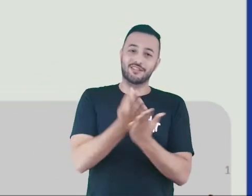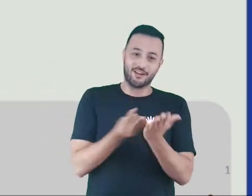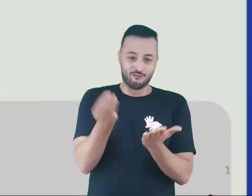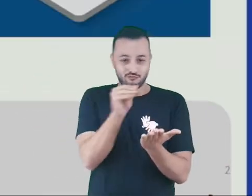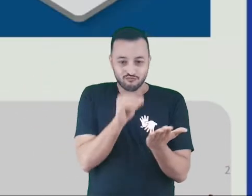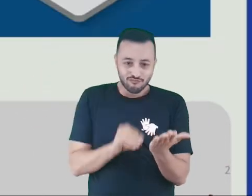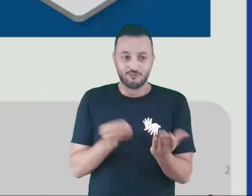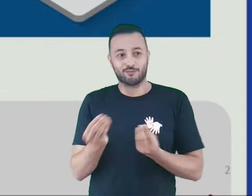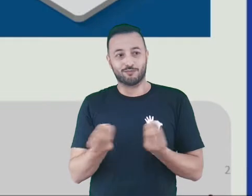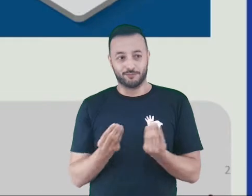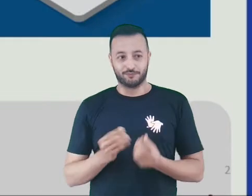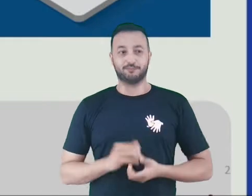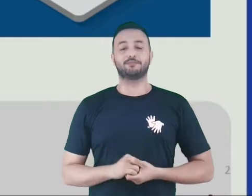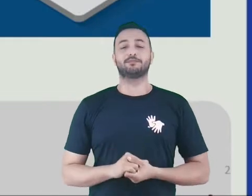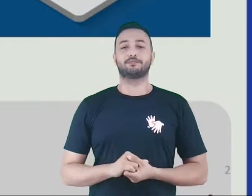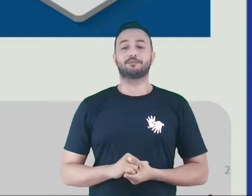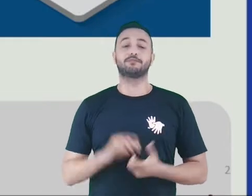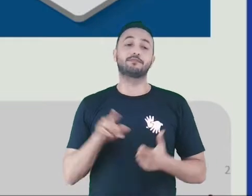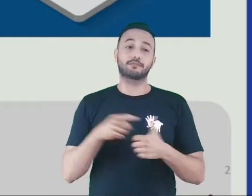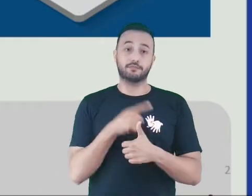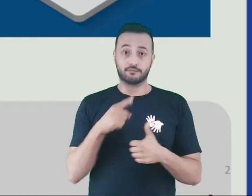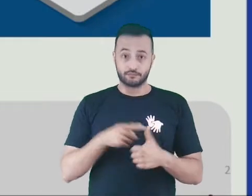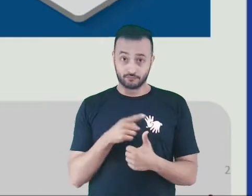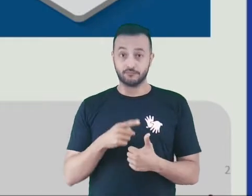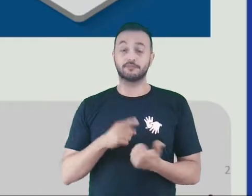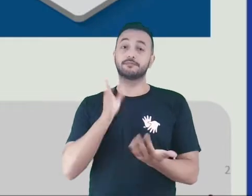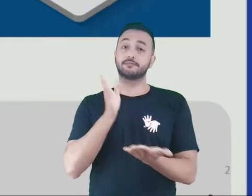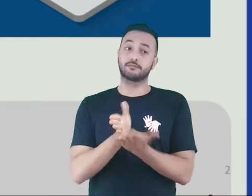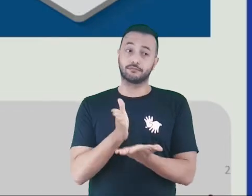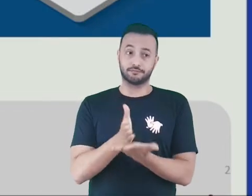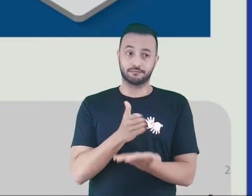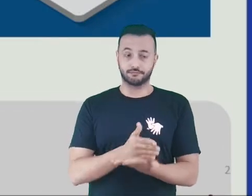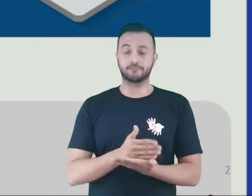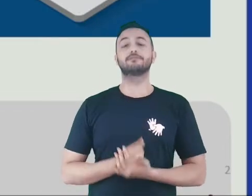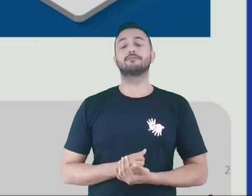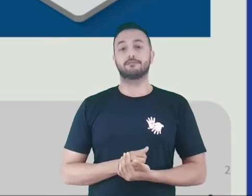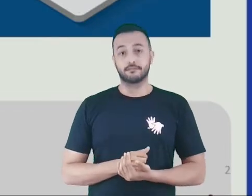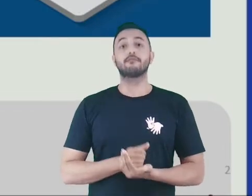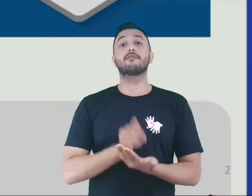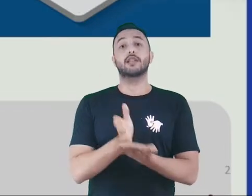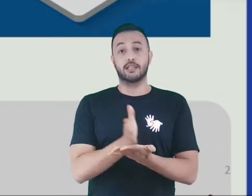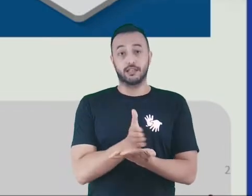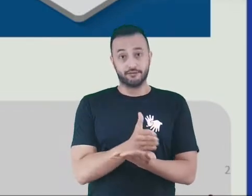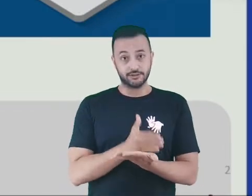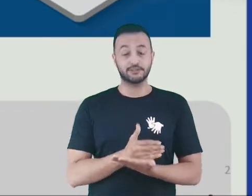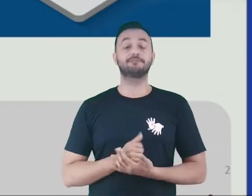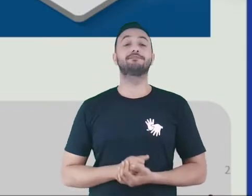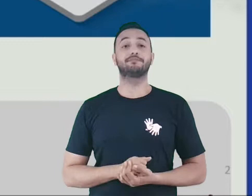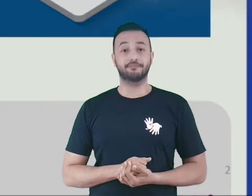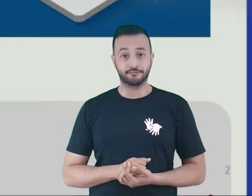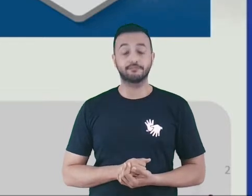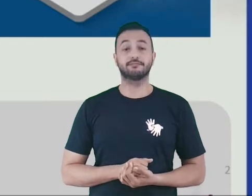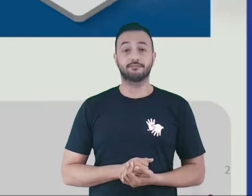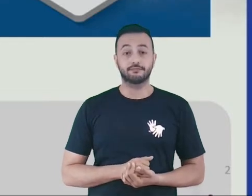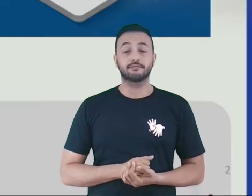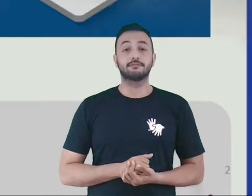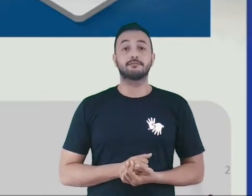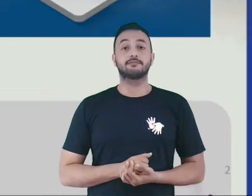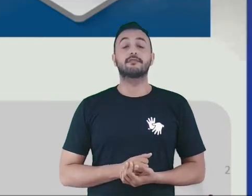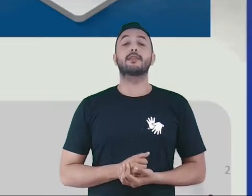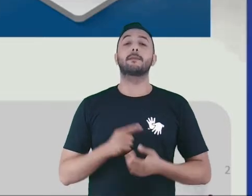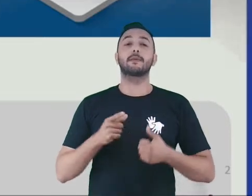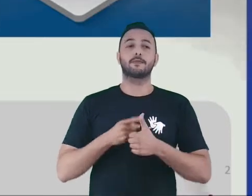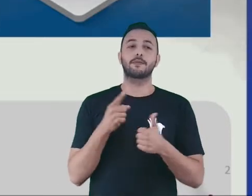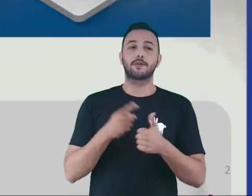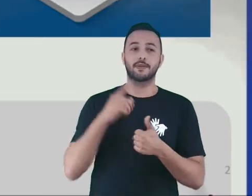gente? Primeiramente, vamos dividir, Dividir o nosso conteúdo. Vamos,